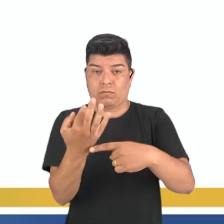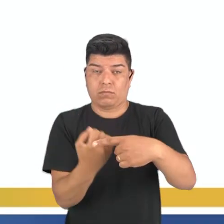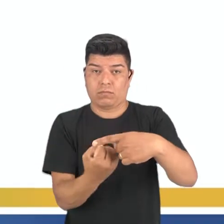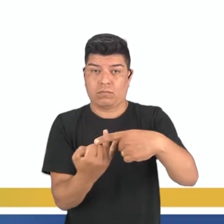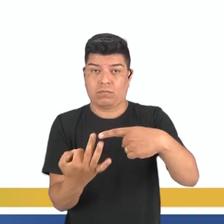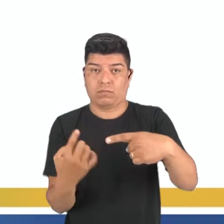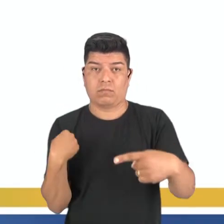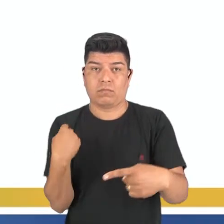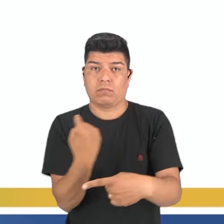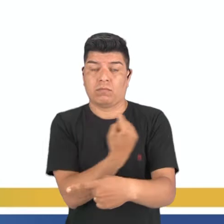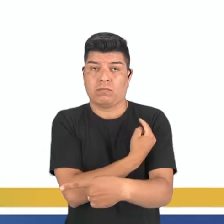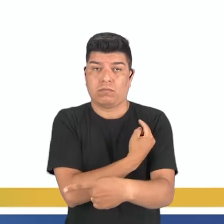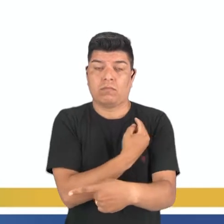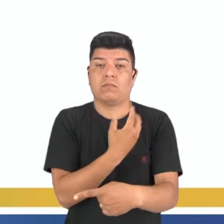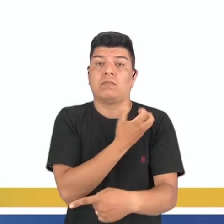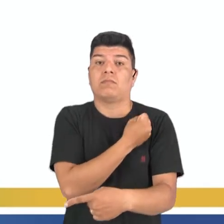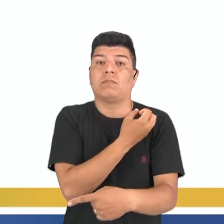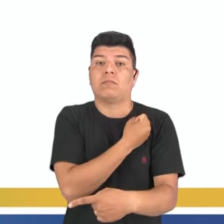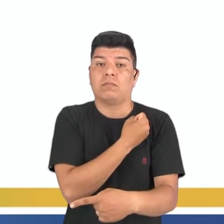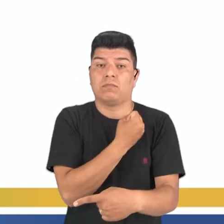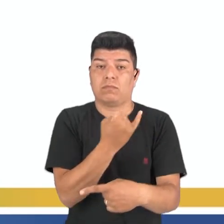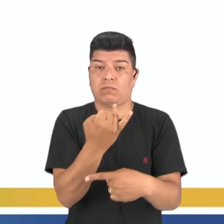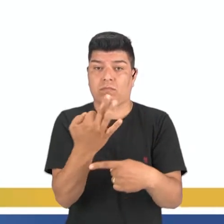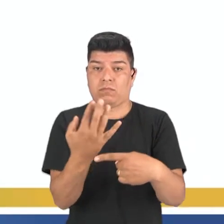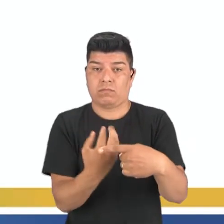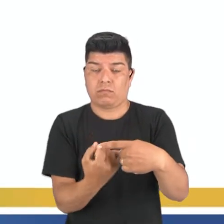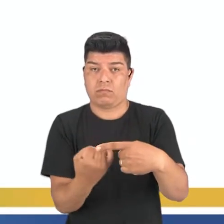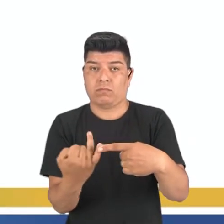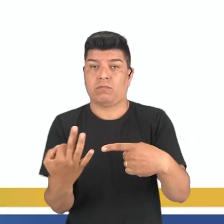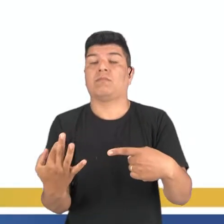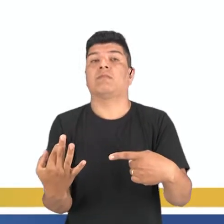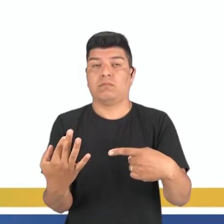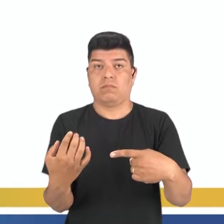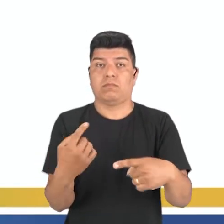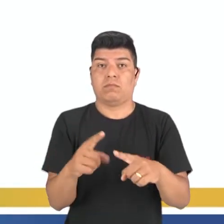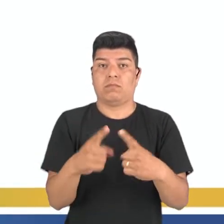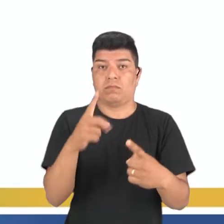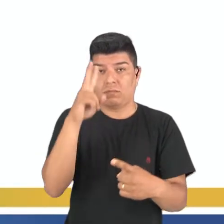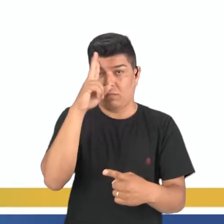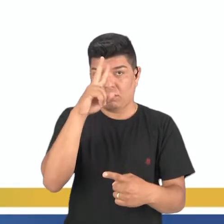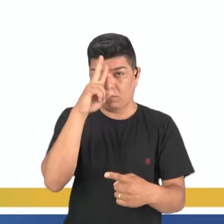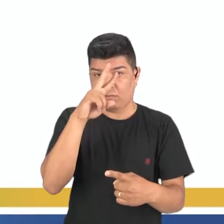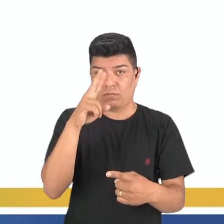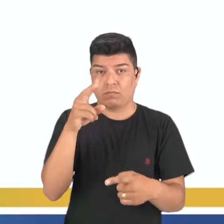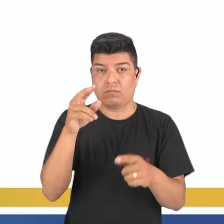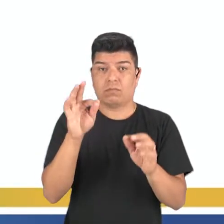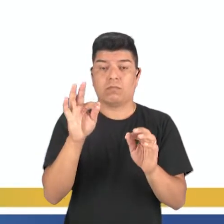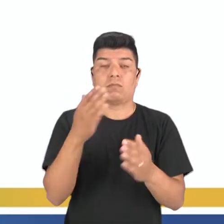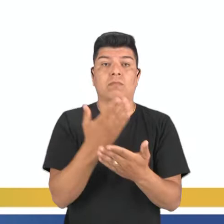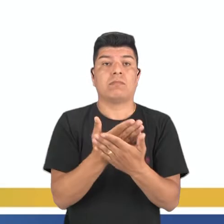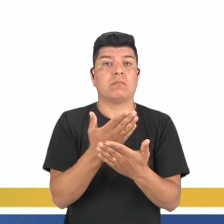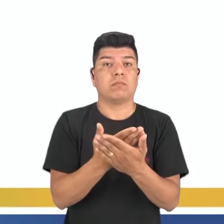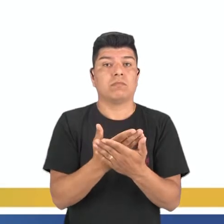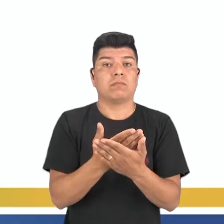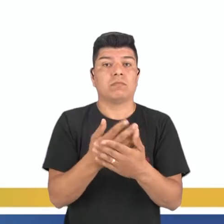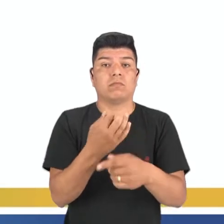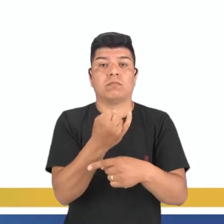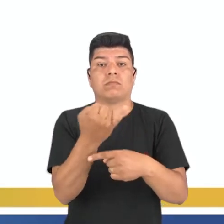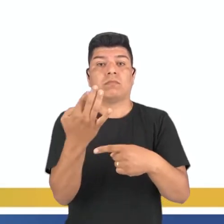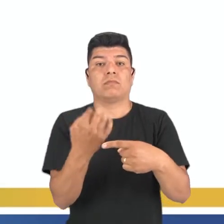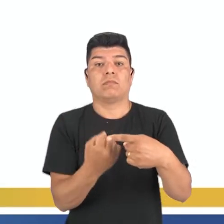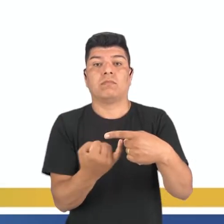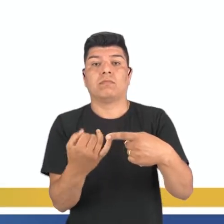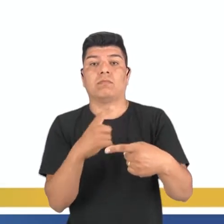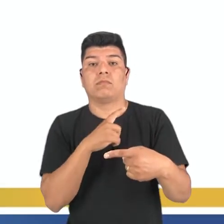Para nós, número racional é fração de números inteiros. Mas você lembra das últimas aulas que as frações